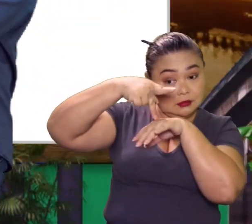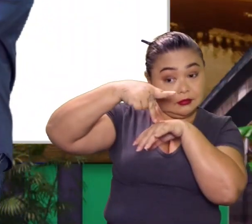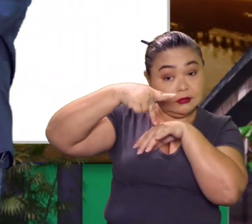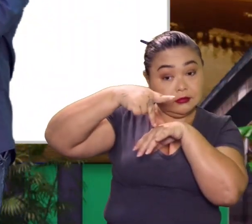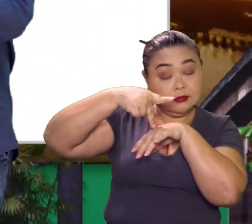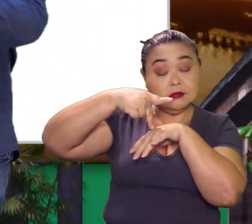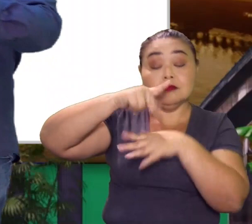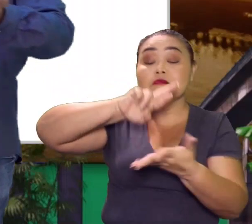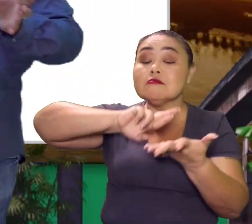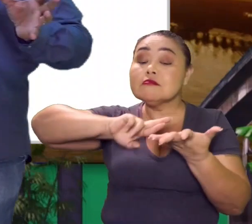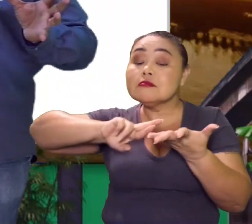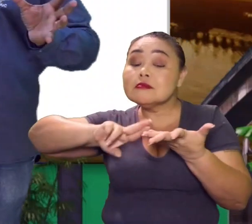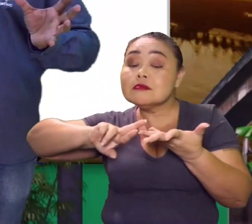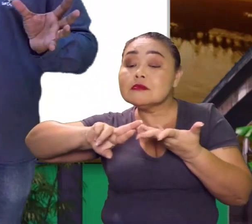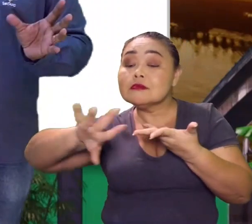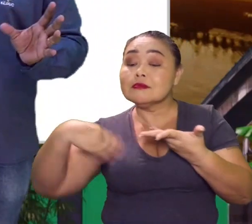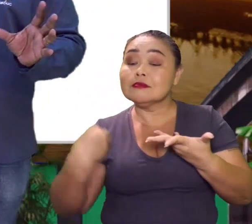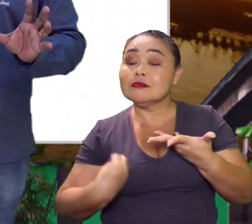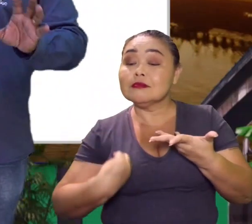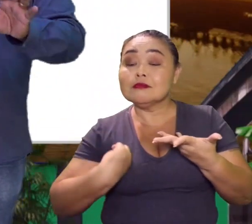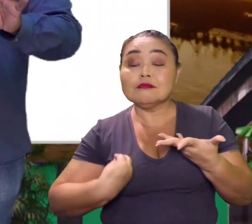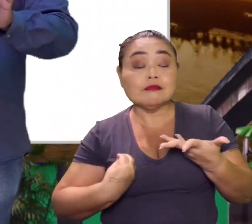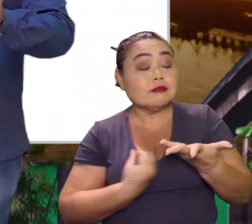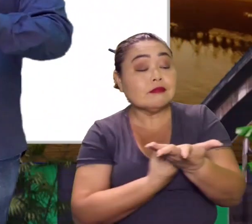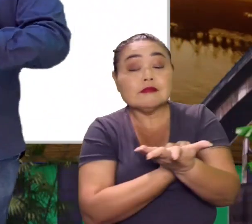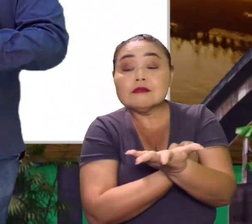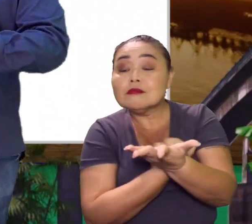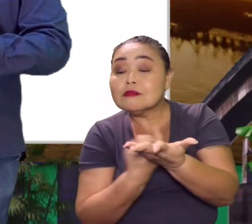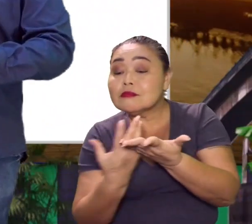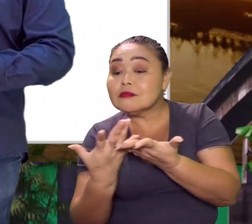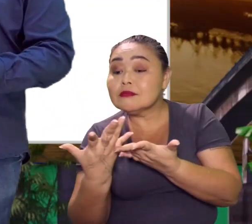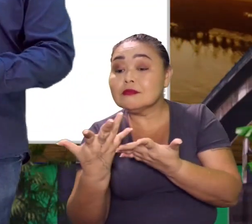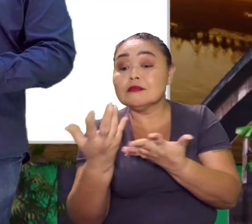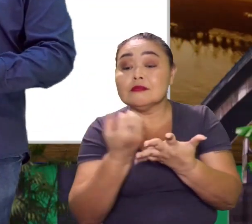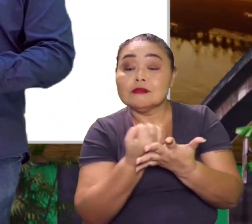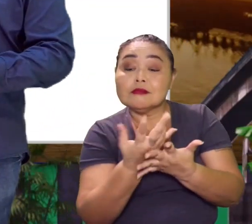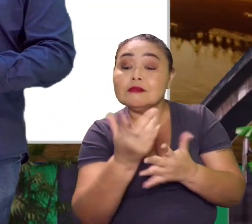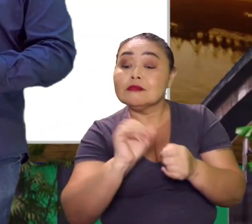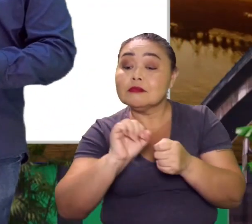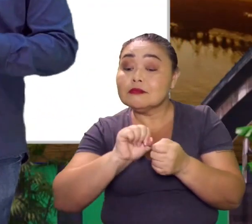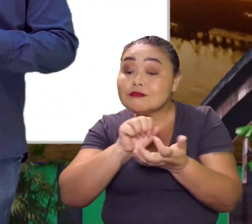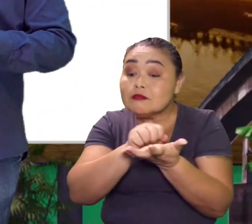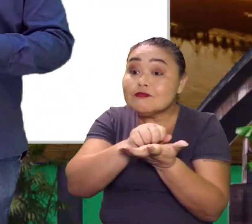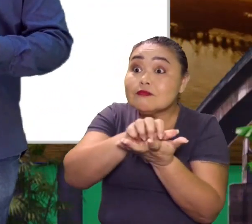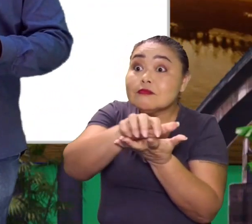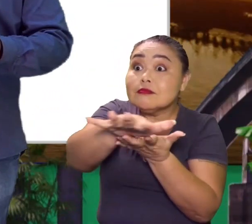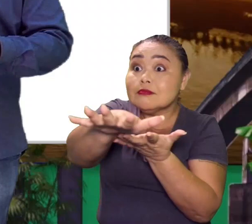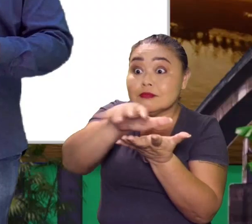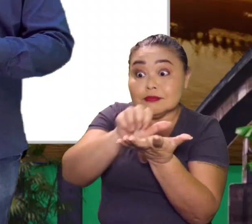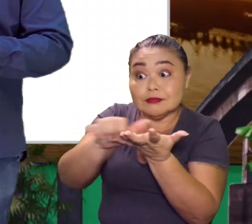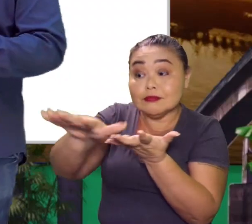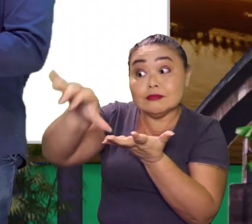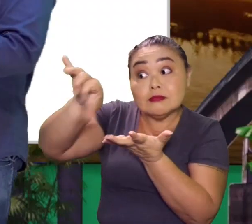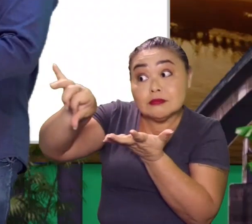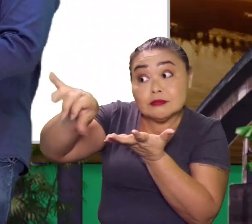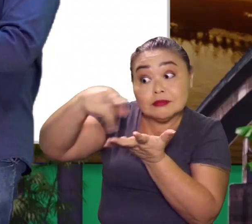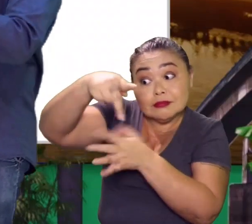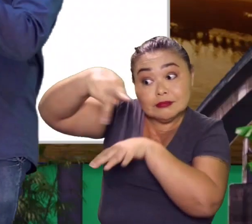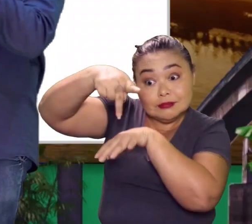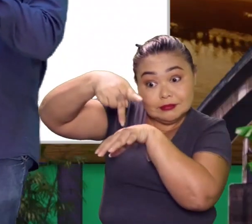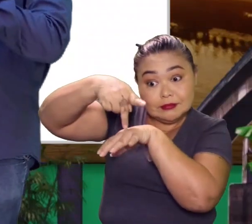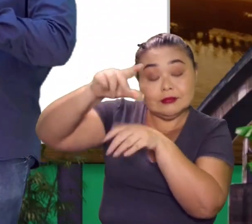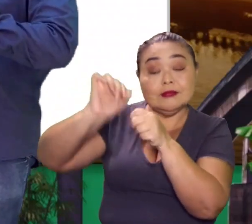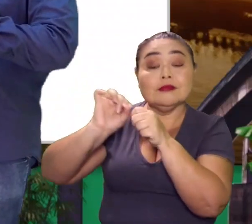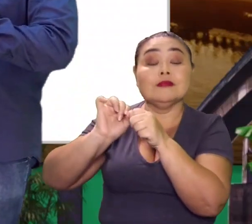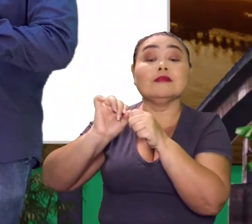de biodiversidade, ela se espalha para todos os 9 países. Agora, quando nós estamos falando de Amazônia